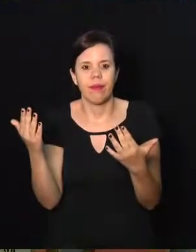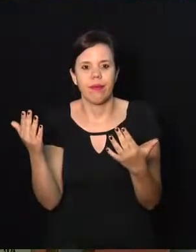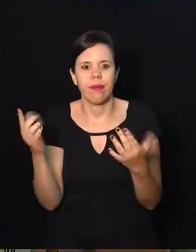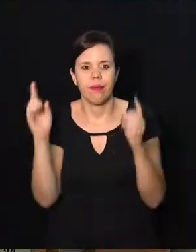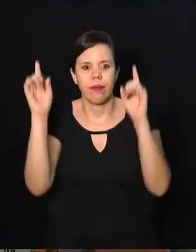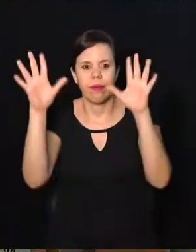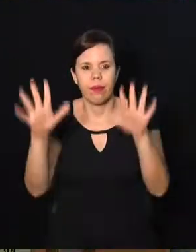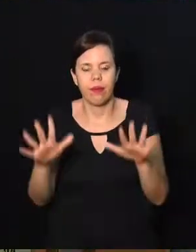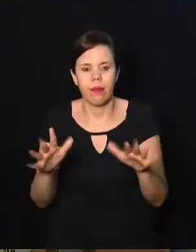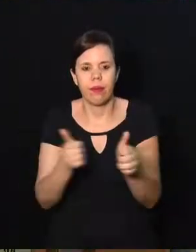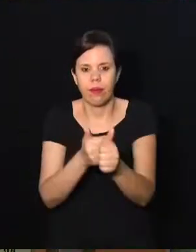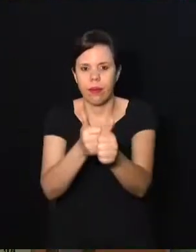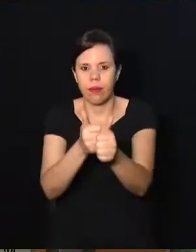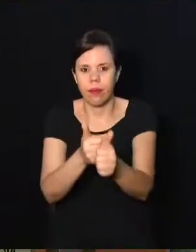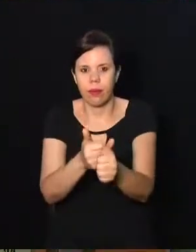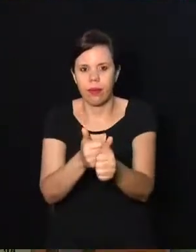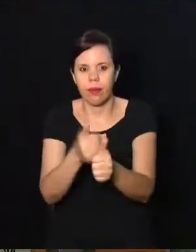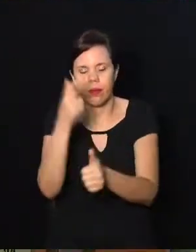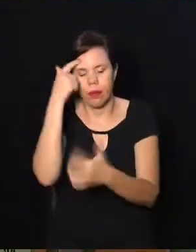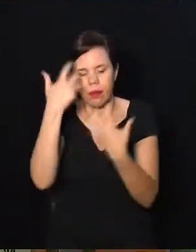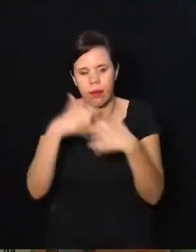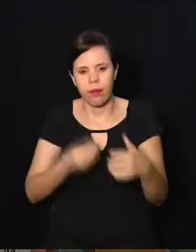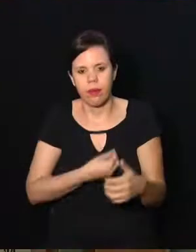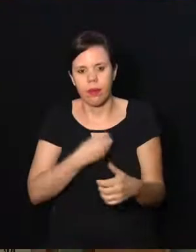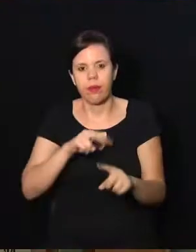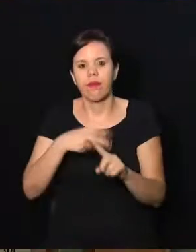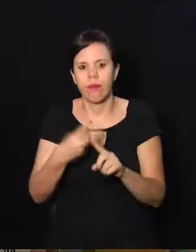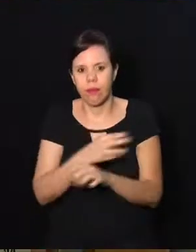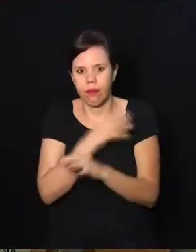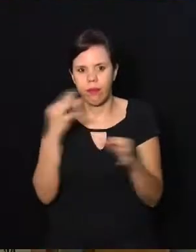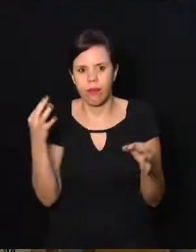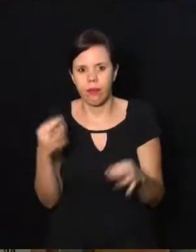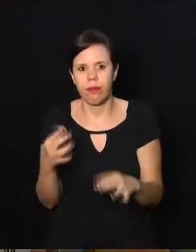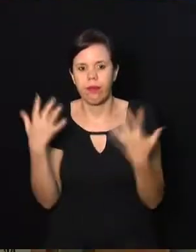Deus e continuemos pensando, a vida vale a pena.